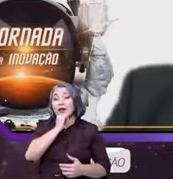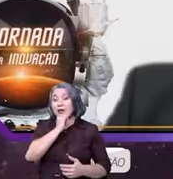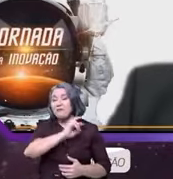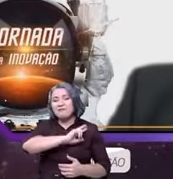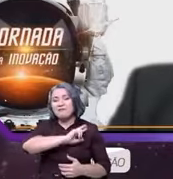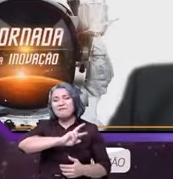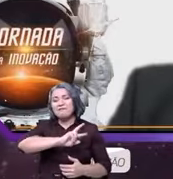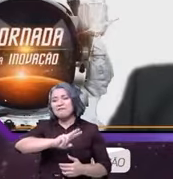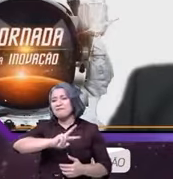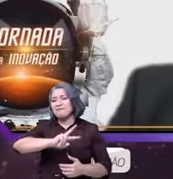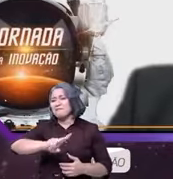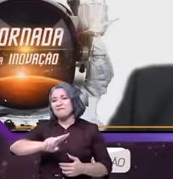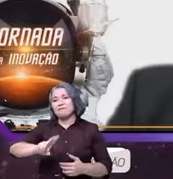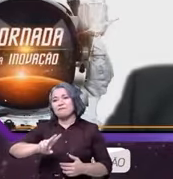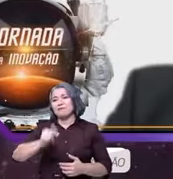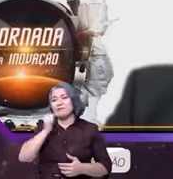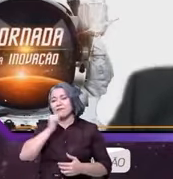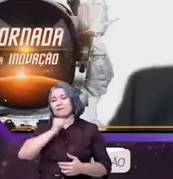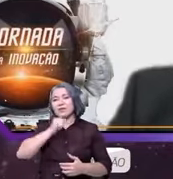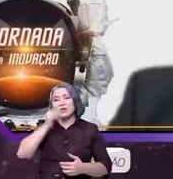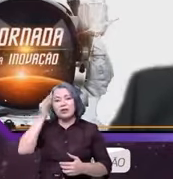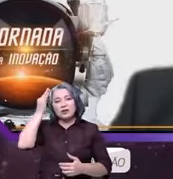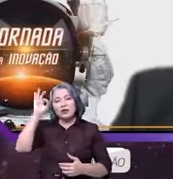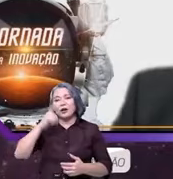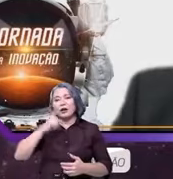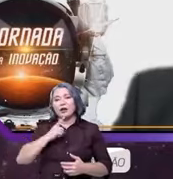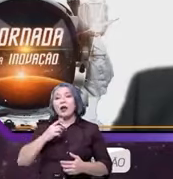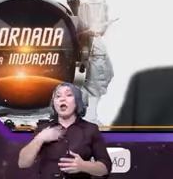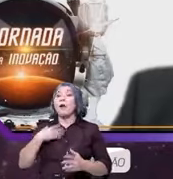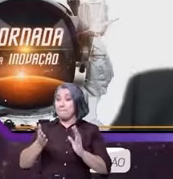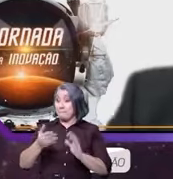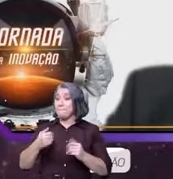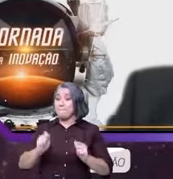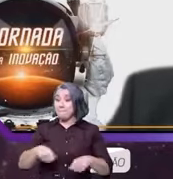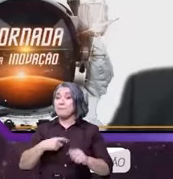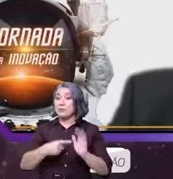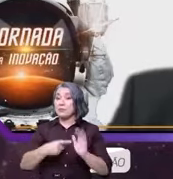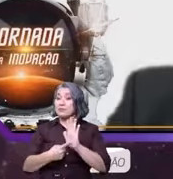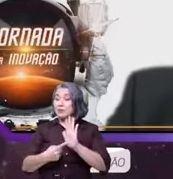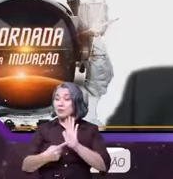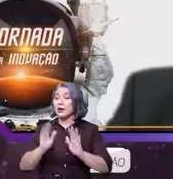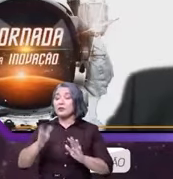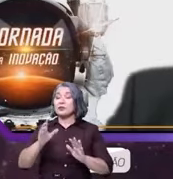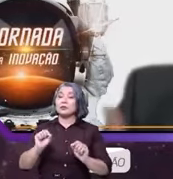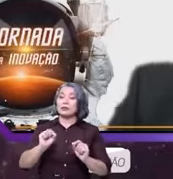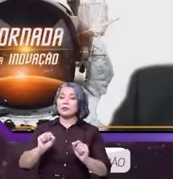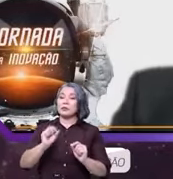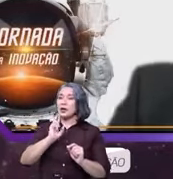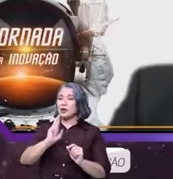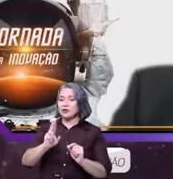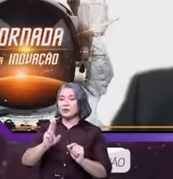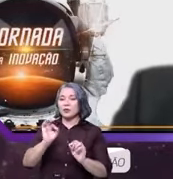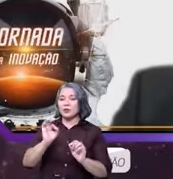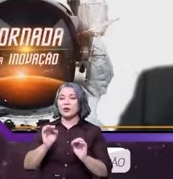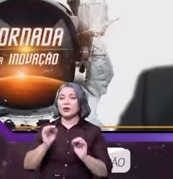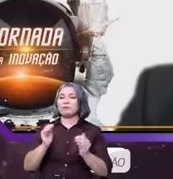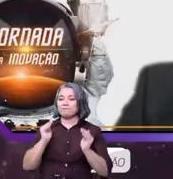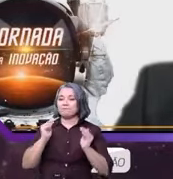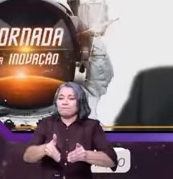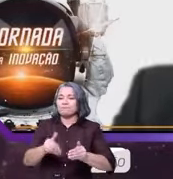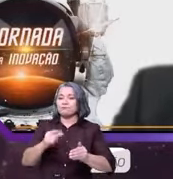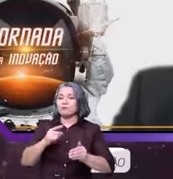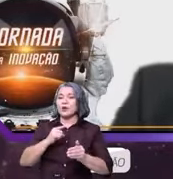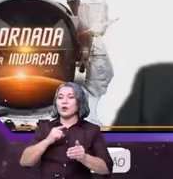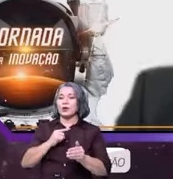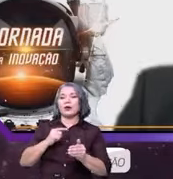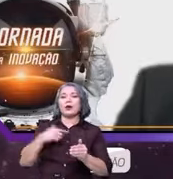sucesso e sim, posso trazer mais números comprovando isso, mas só para responder pontualmente. E à medida que nós vamos avançando, eu vou